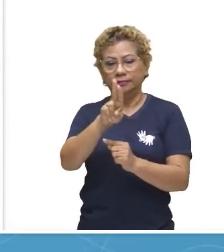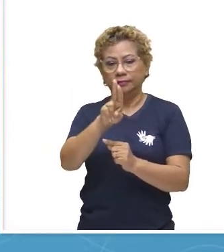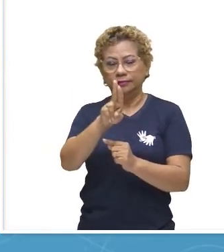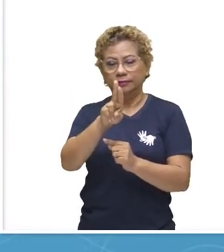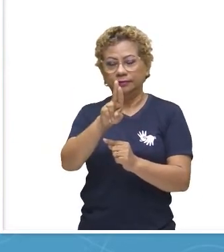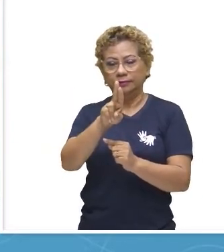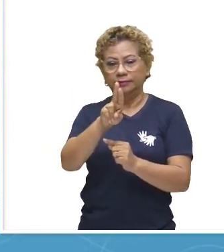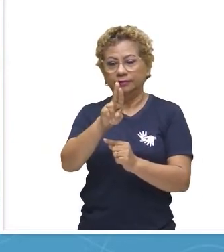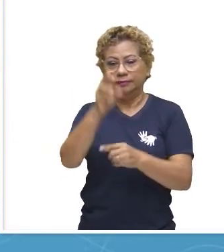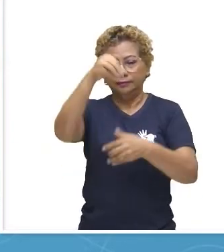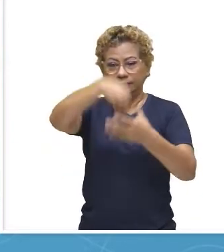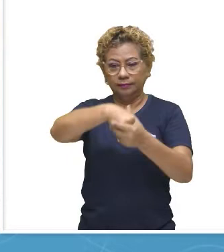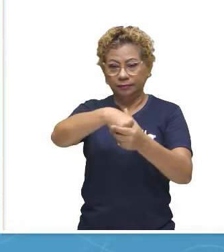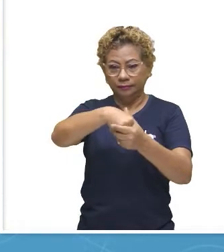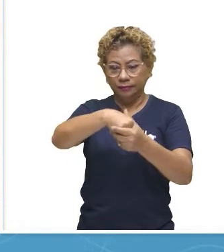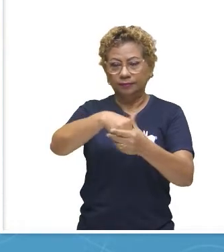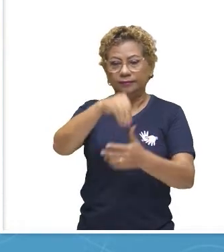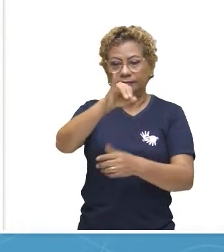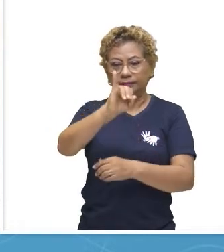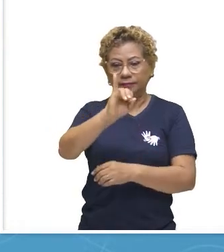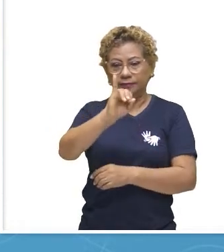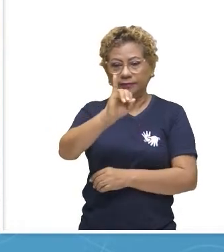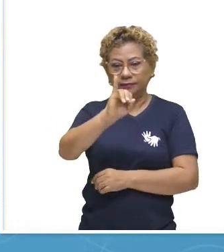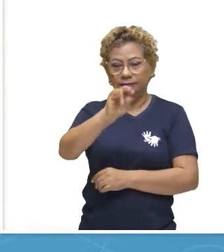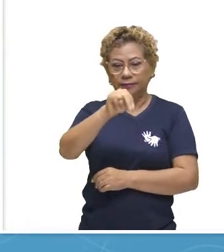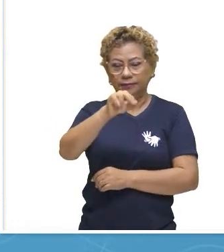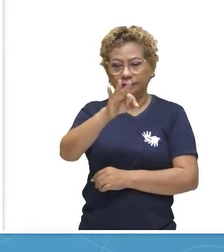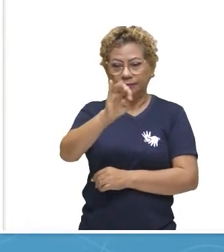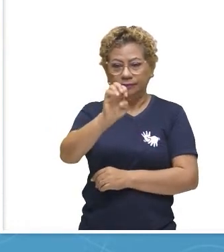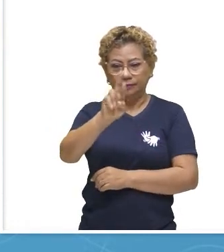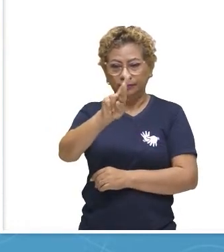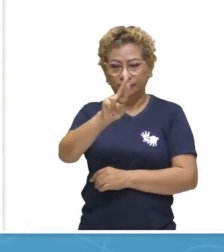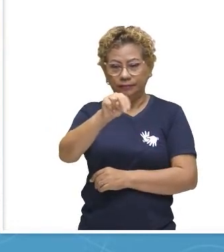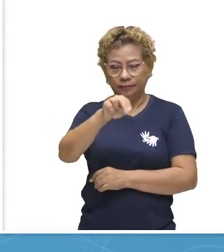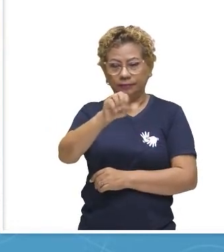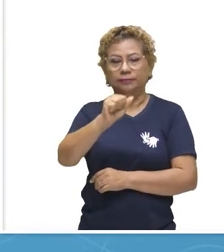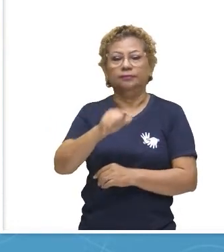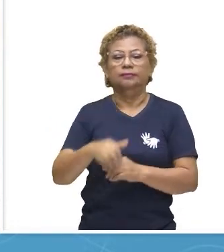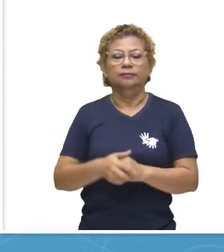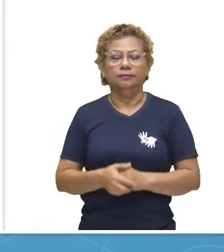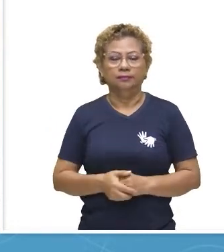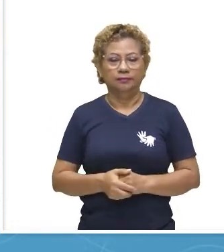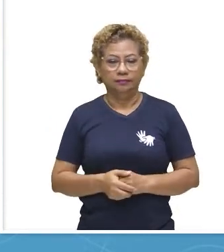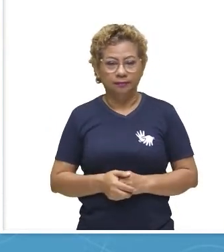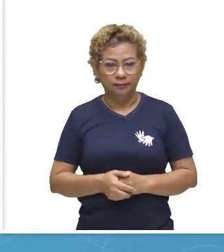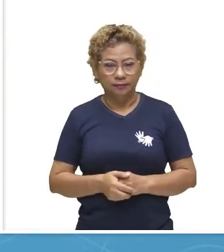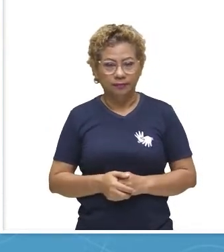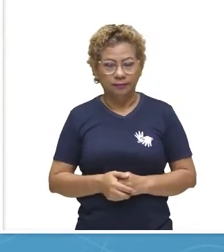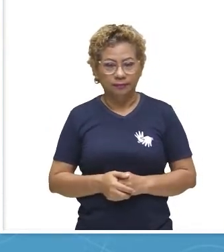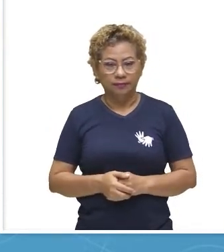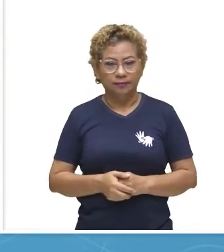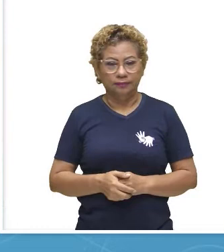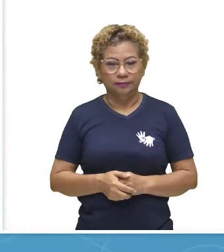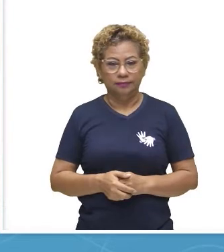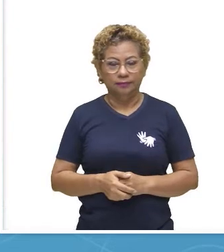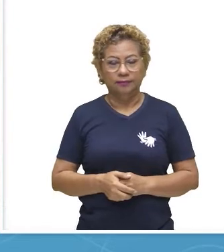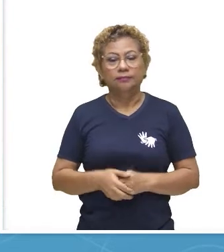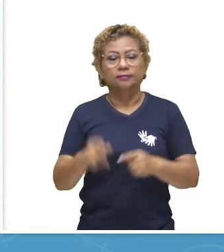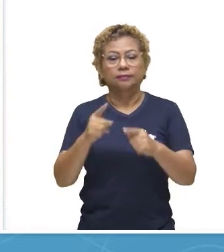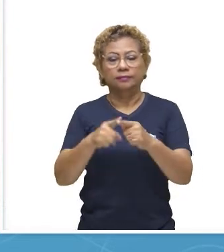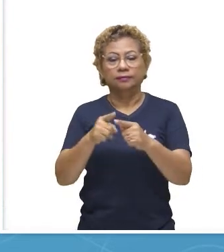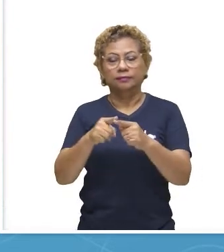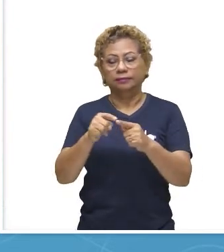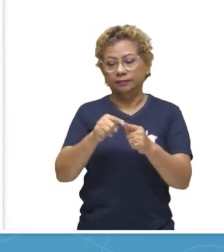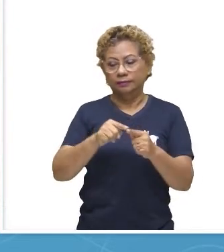colaterais, ou seja, eles estão do mesmo lado. E eles são internos porque eles